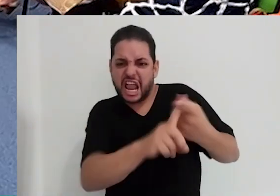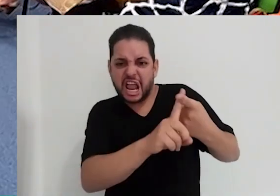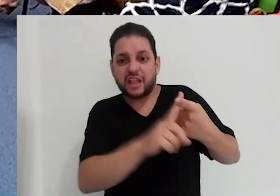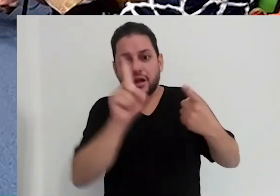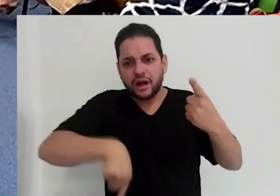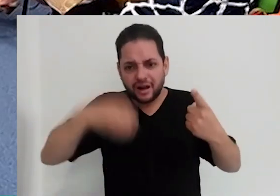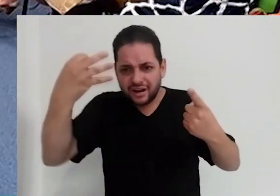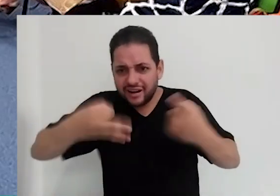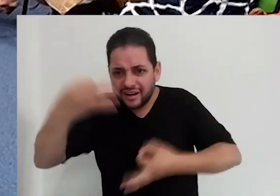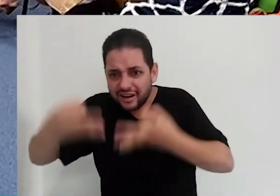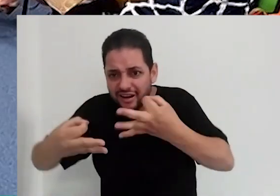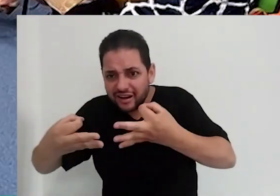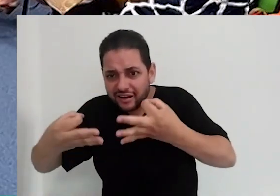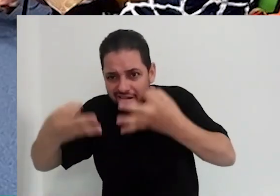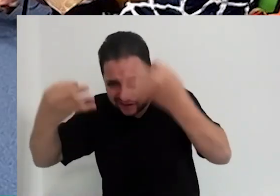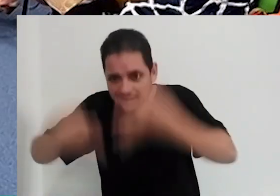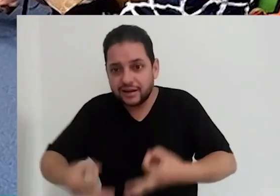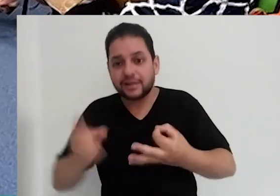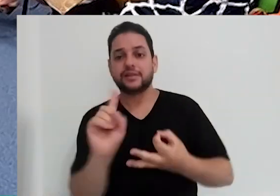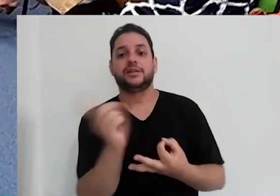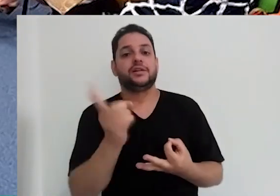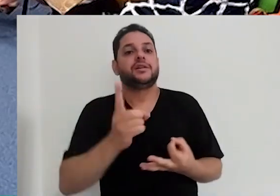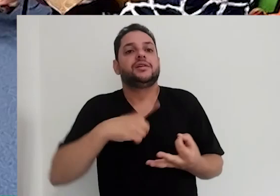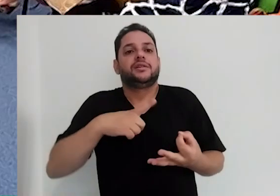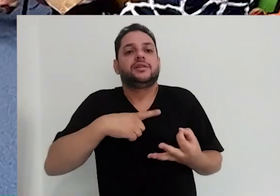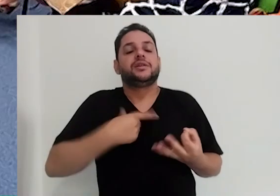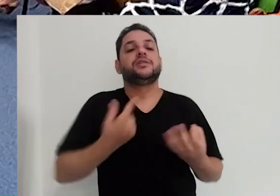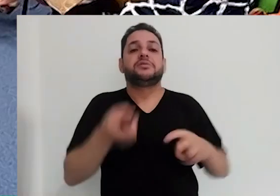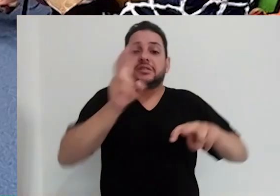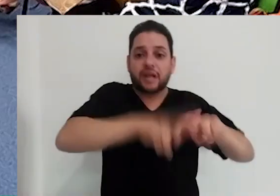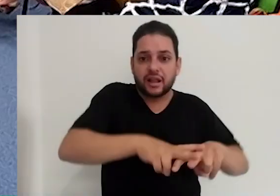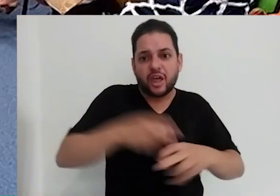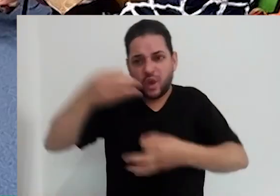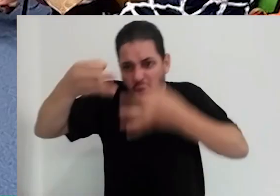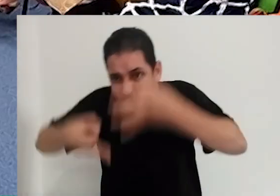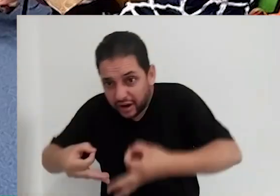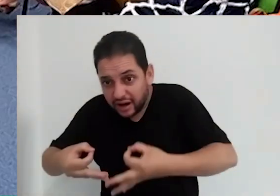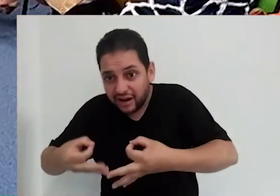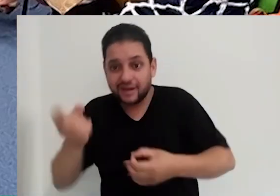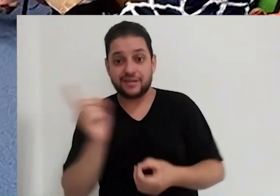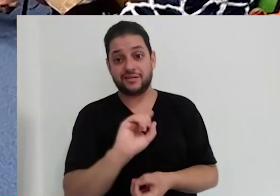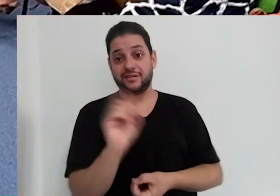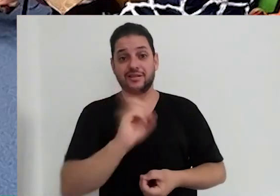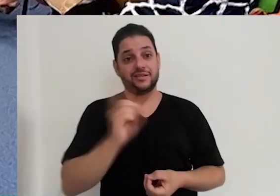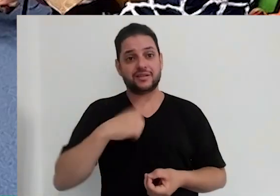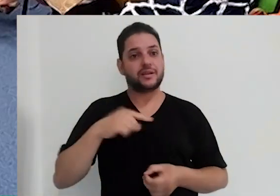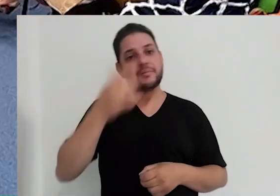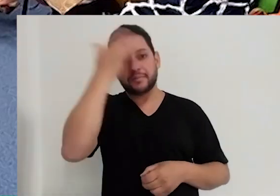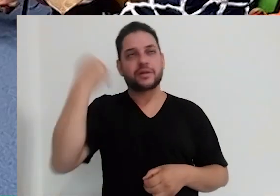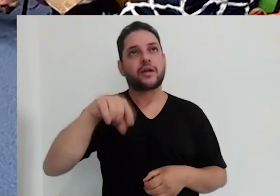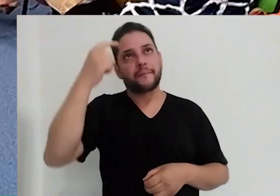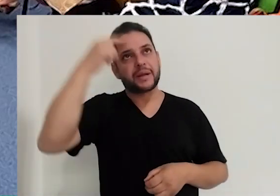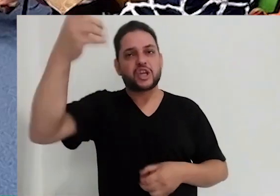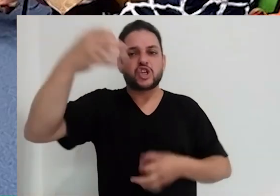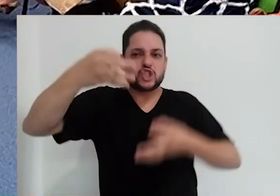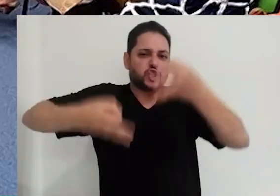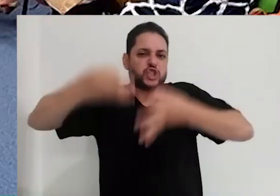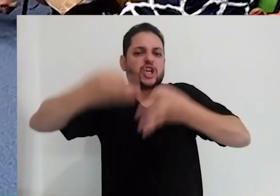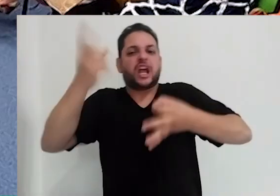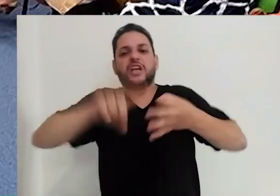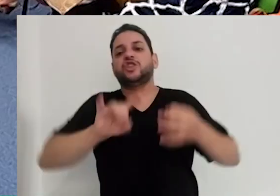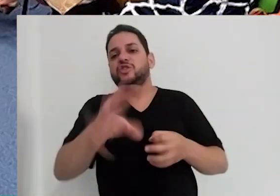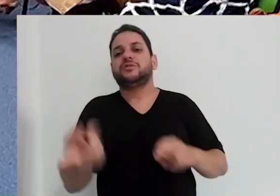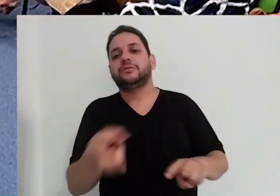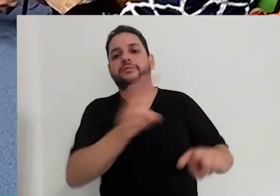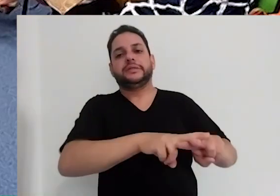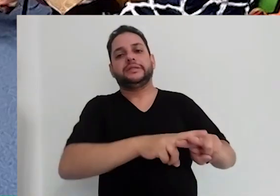cadeia não é justiça mas eu acho que é a ideia que as pessoas têm de que justiça é cadeia de que não tem nenhuma outra solução que se